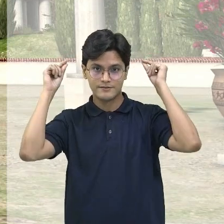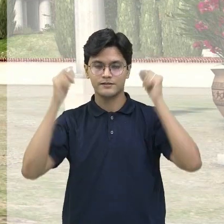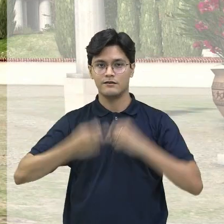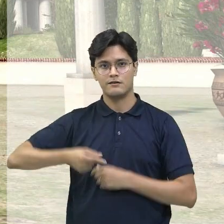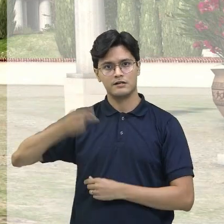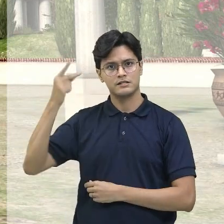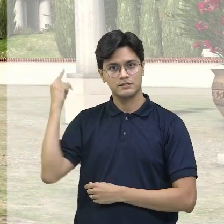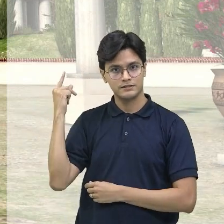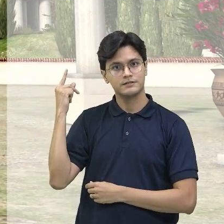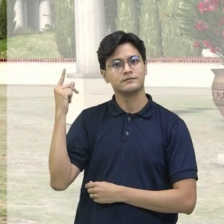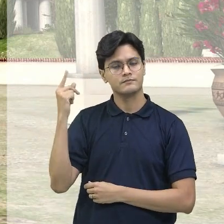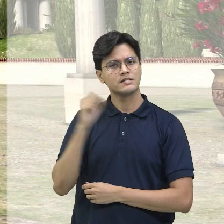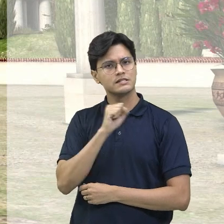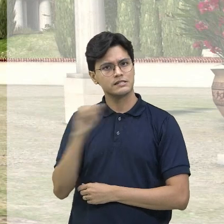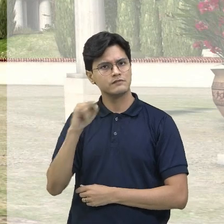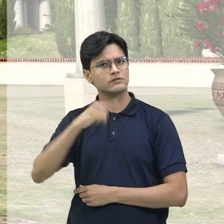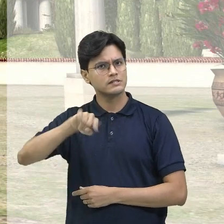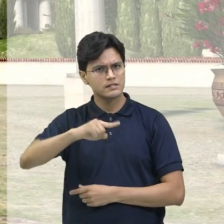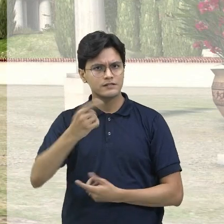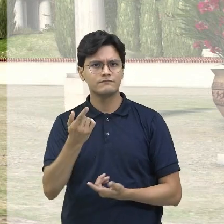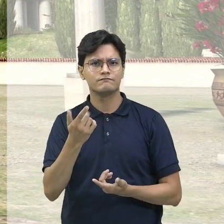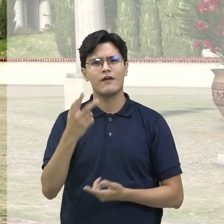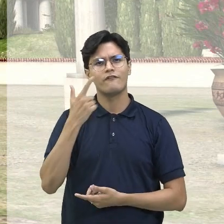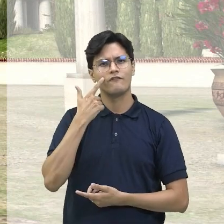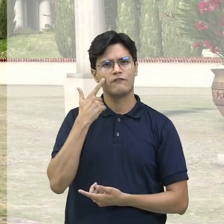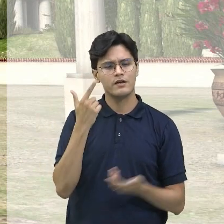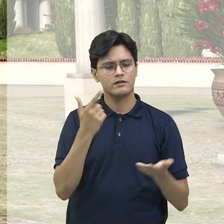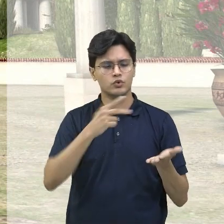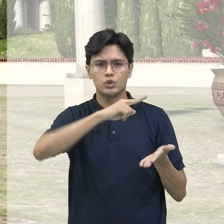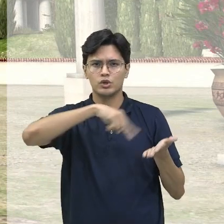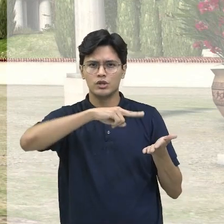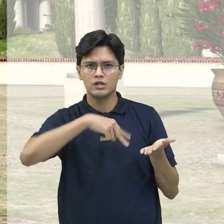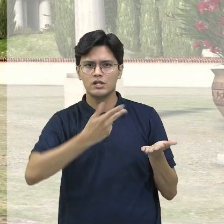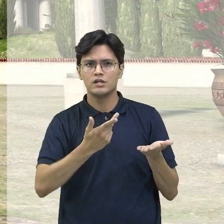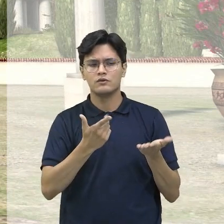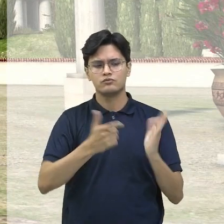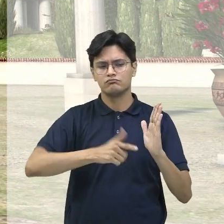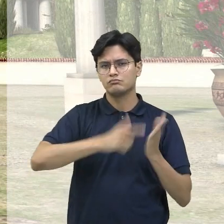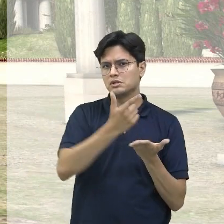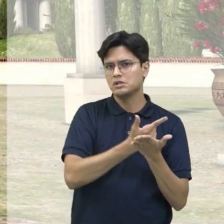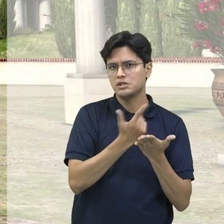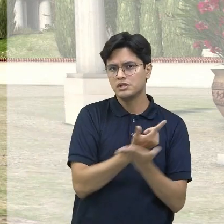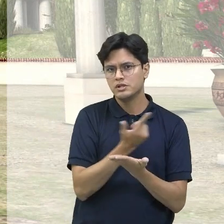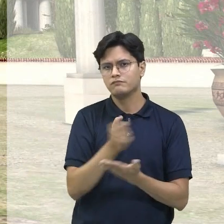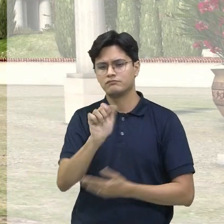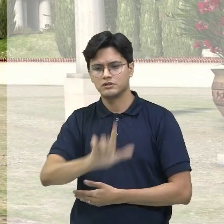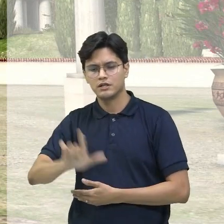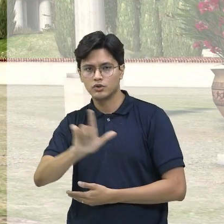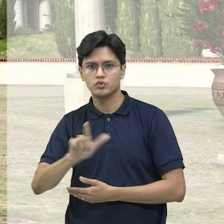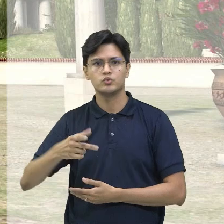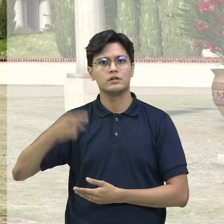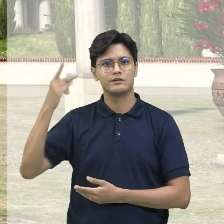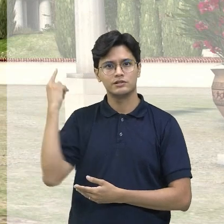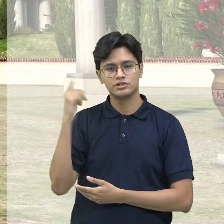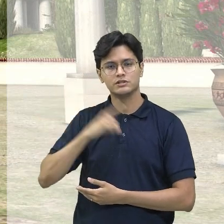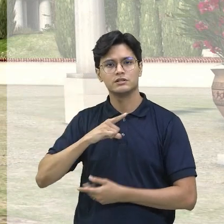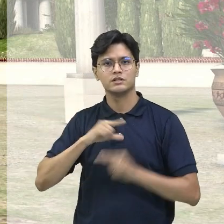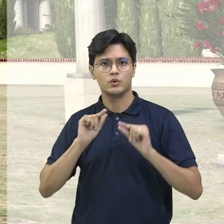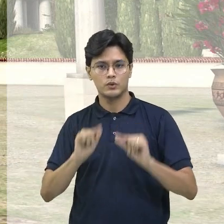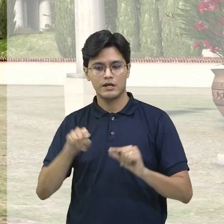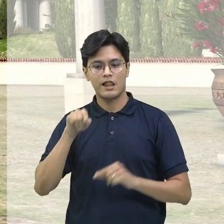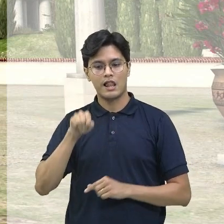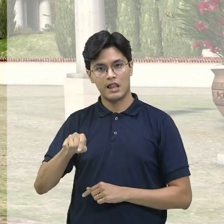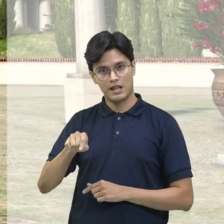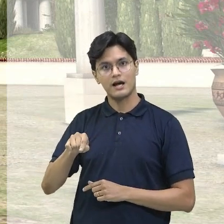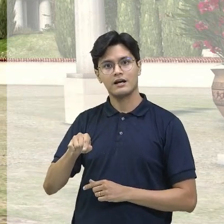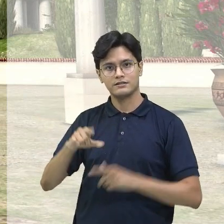nas literaturas, a Grécia Antiga, ela é o berço aí de vários elementos corporais, os